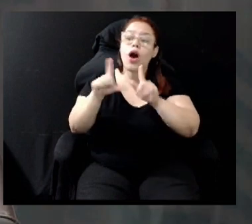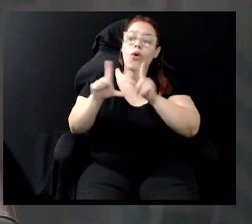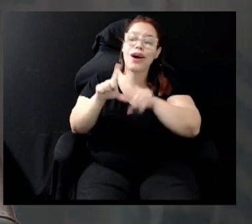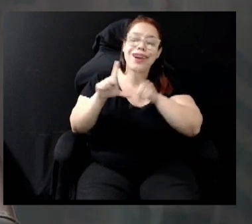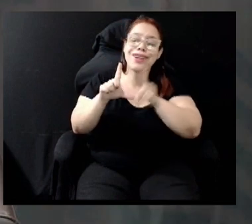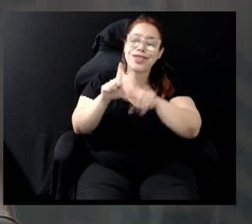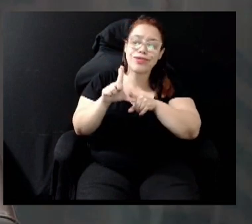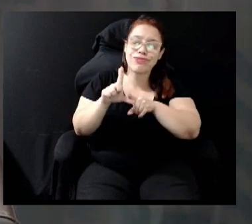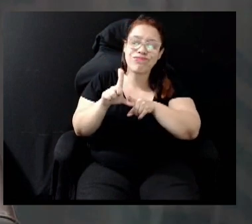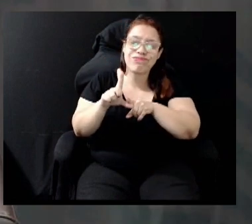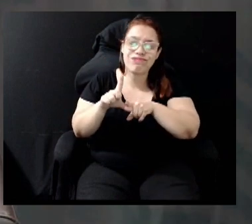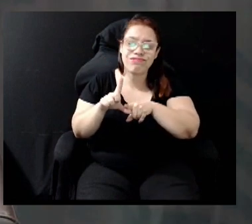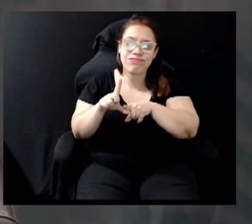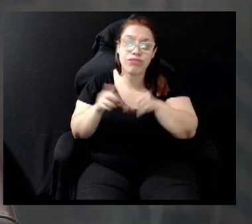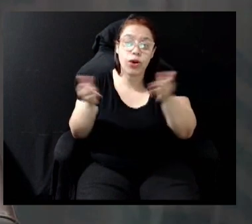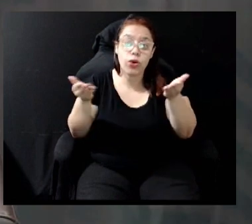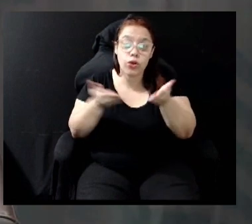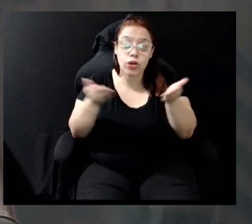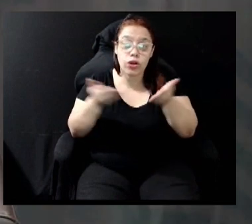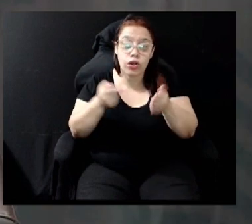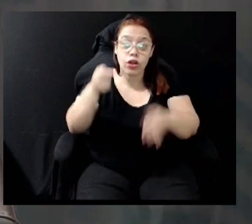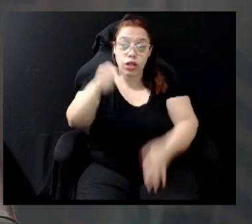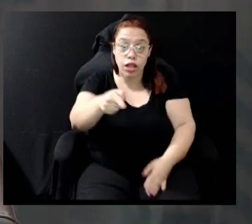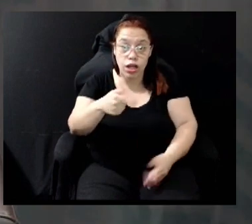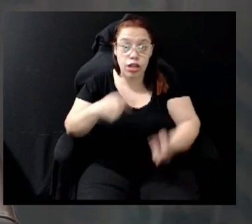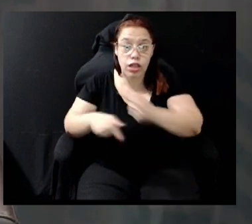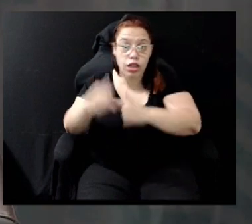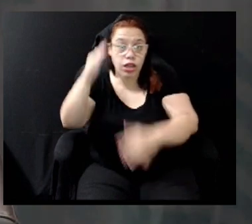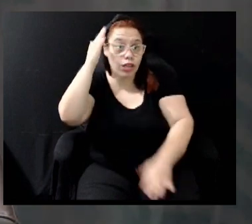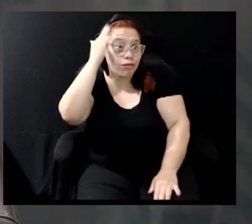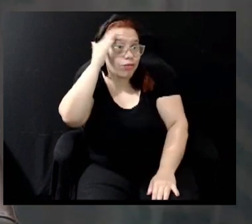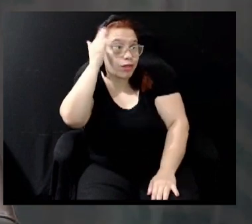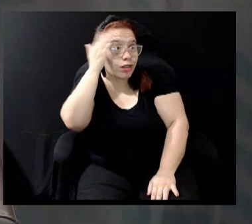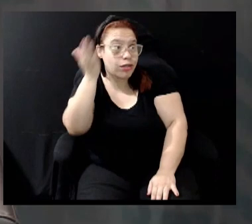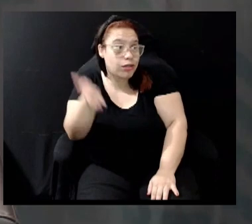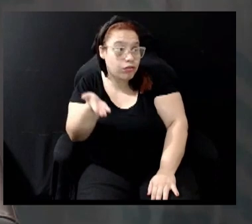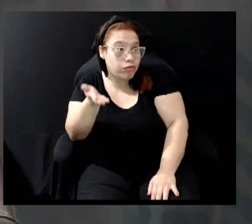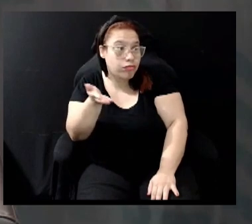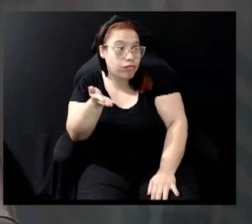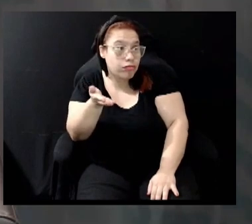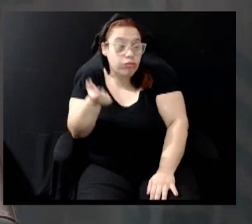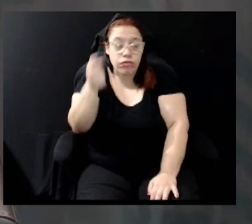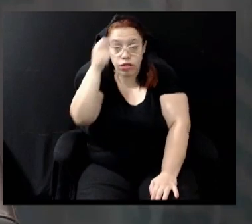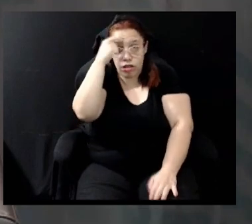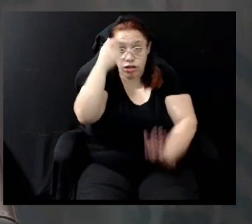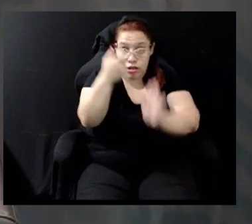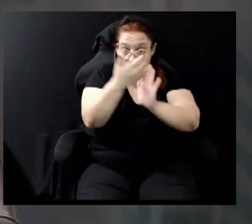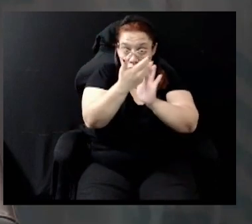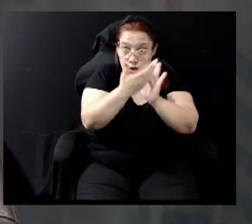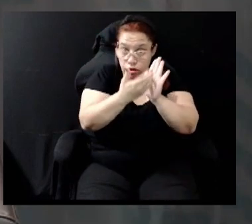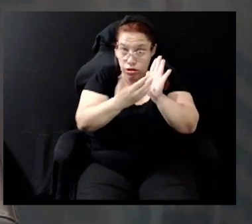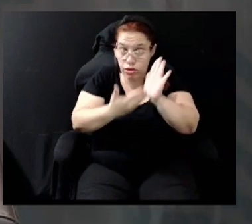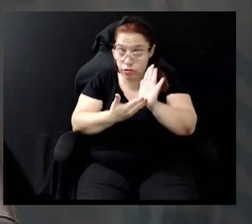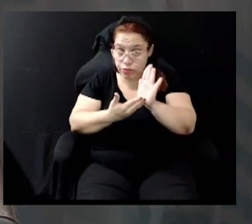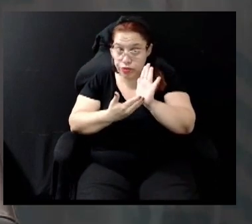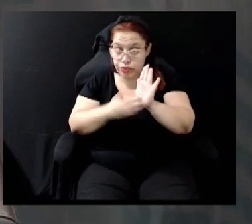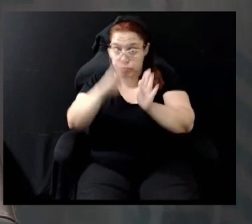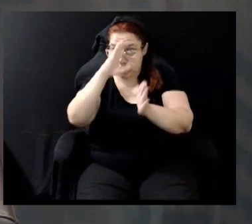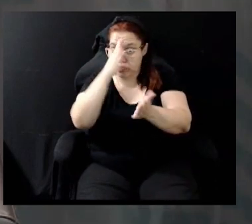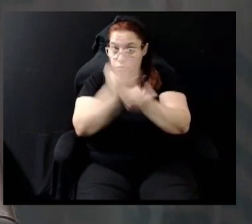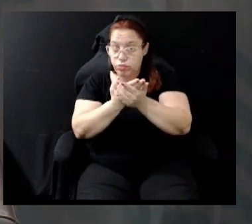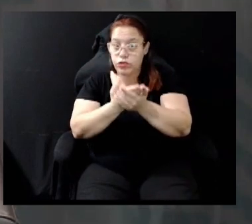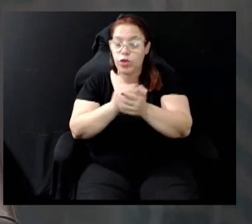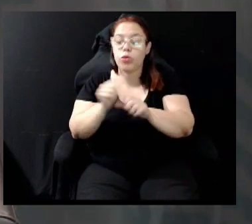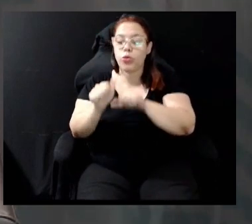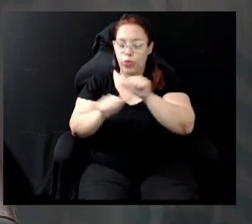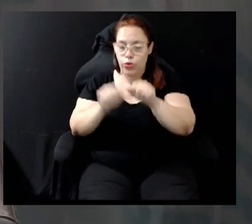que as pessoas de hoje, dessa geração, compreendem. Então, é um conhecimento que está restrito ali a eles. Então, eu acredito realmente que mudou. E